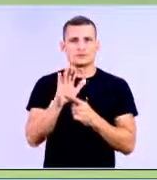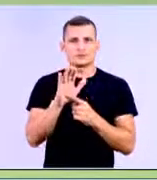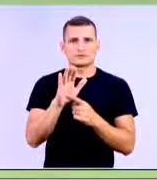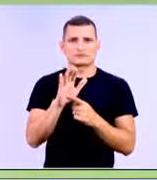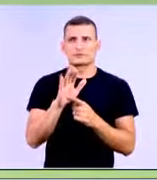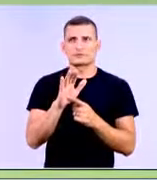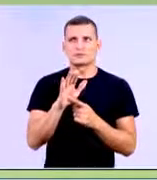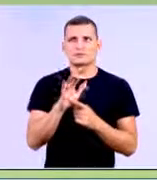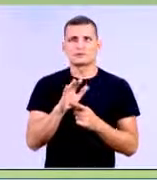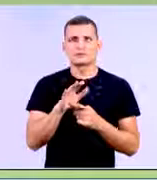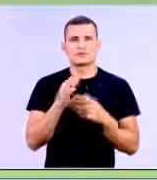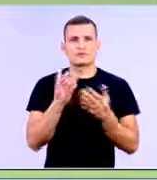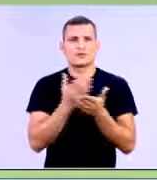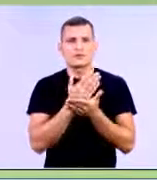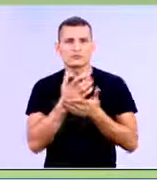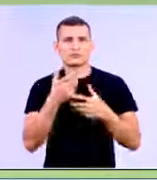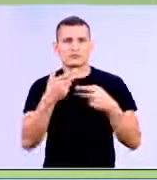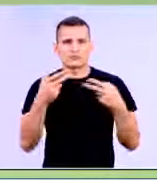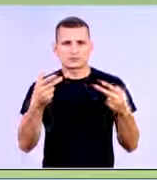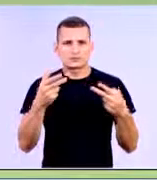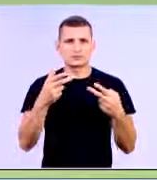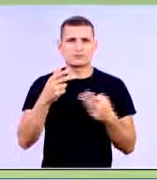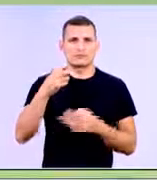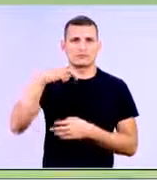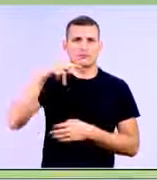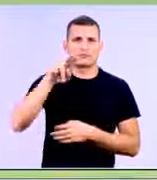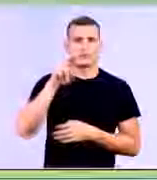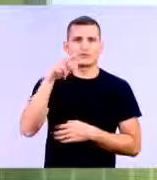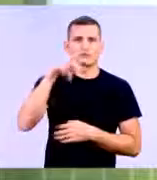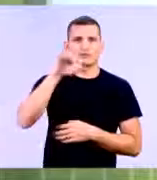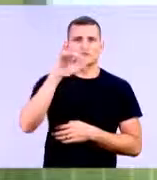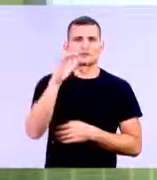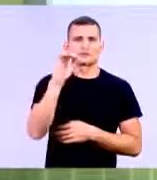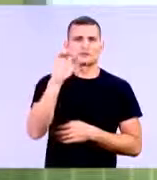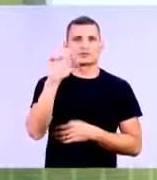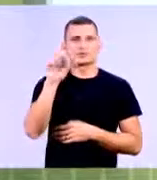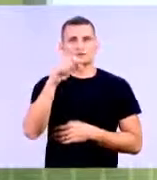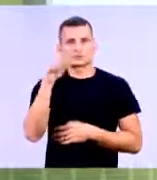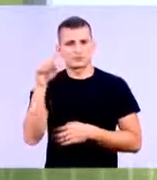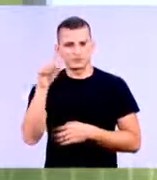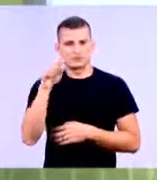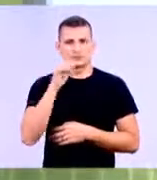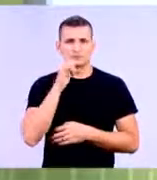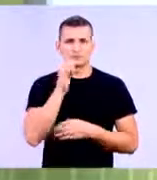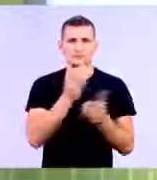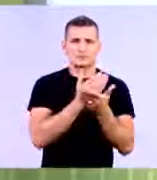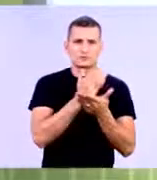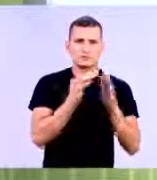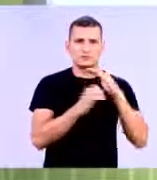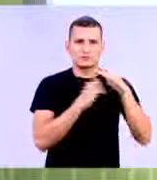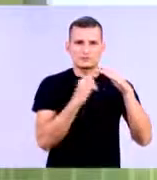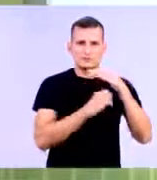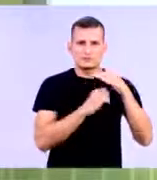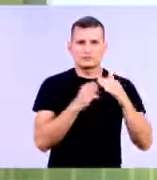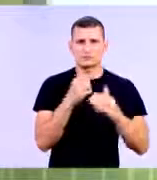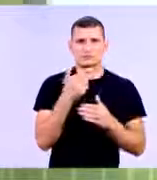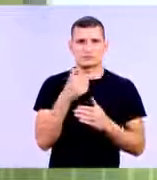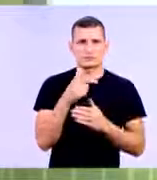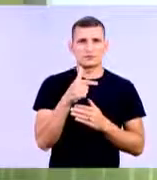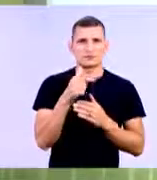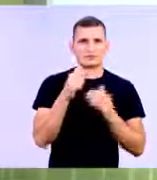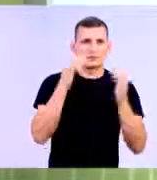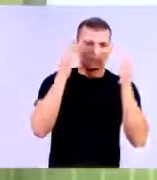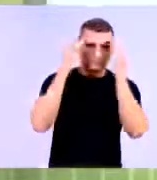ou punições sofridas caso alguém da empresa não atenda, né, exatamente ao que